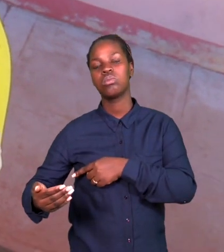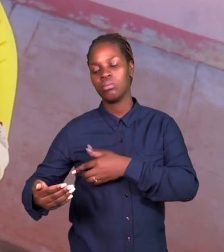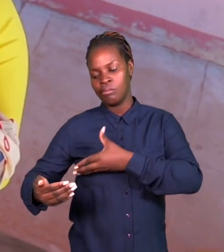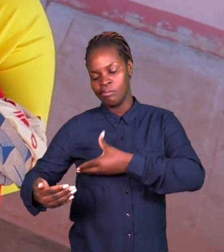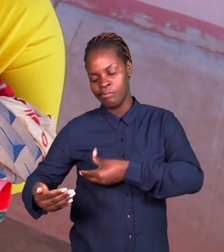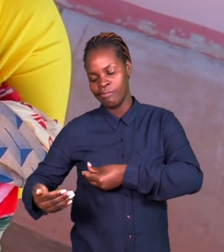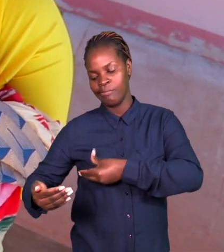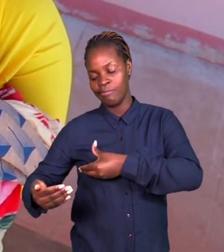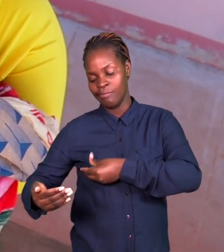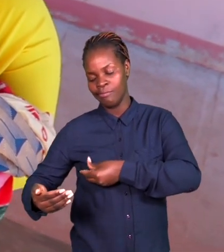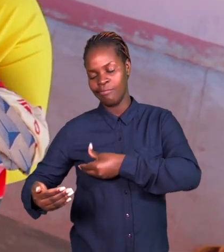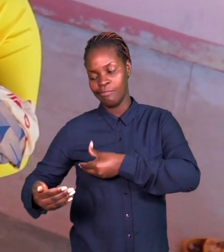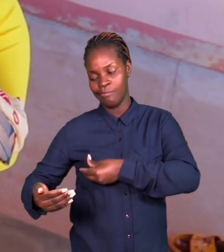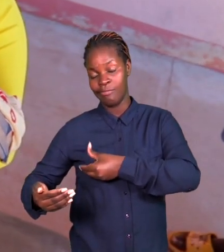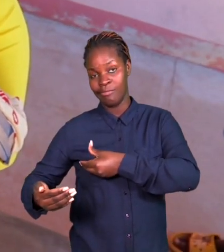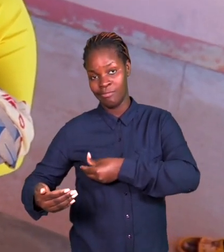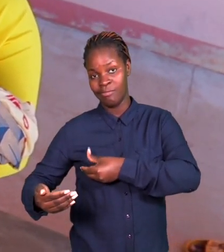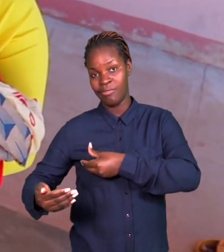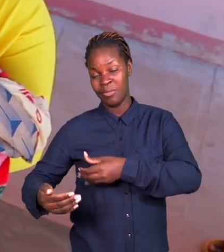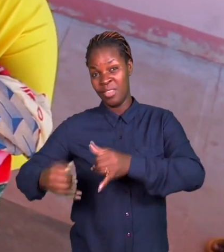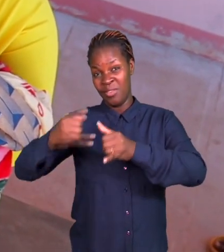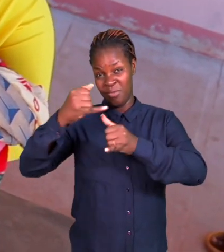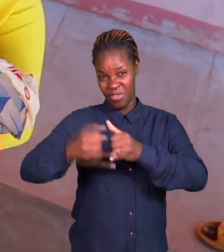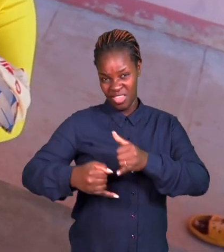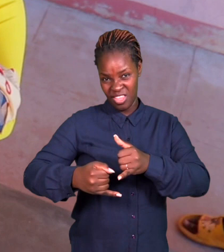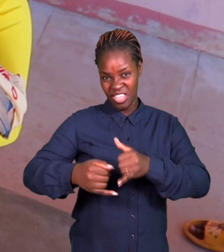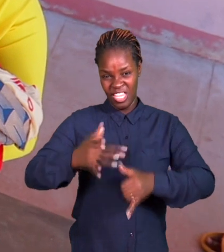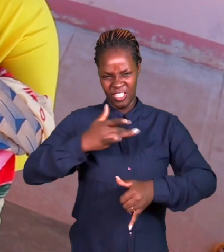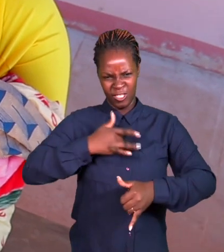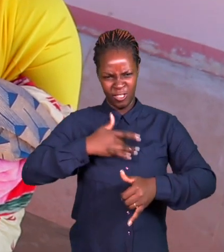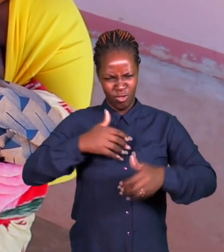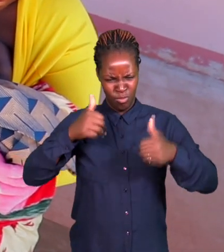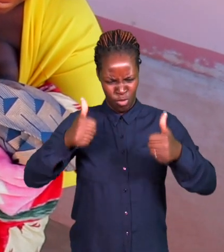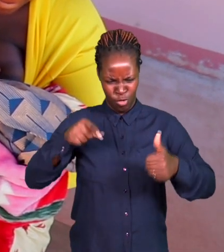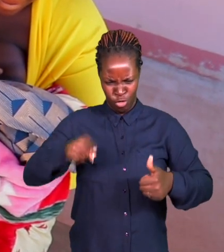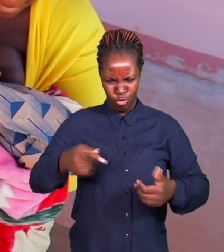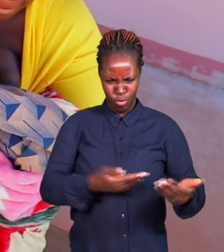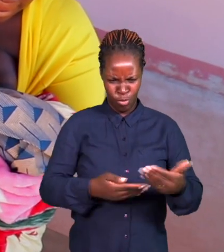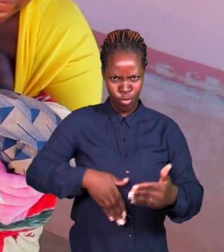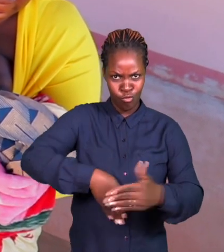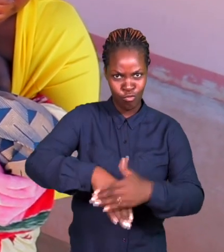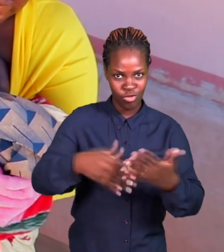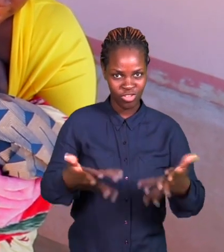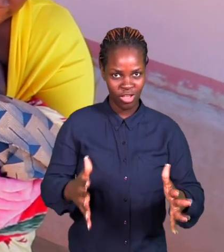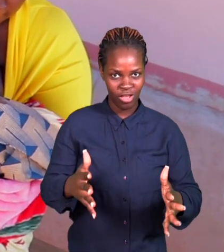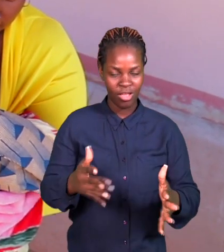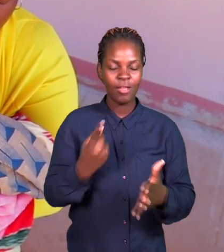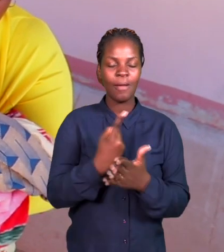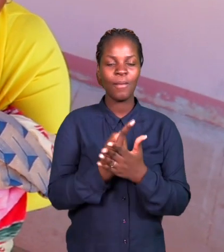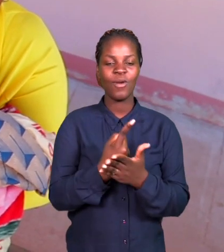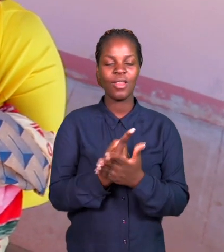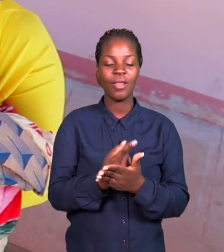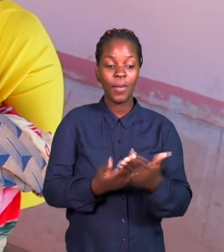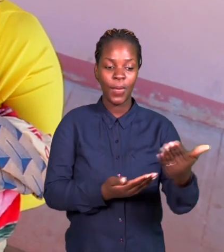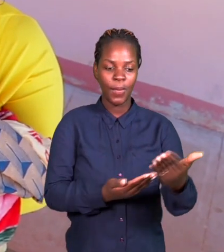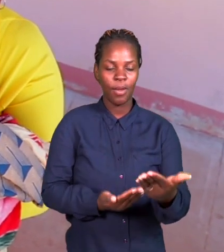lado, amamentas. Depois dela amamentar, a criança também sentir-se bem à vontade, saciada, a criança, ela